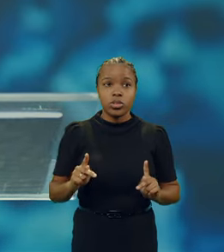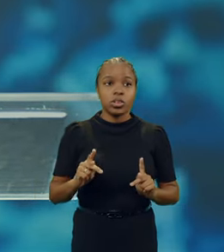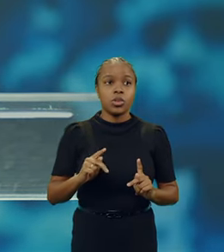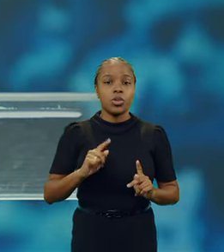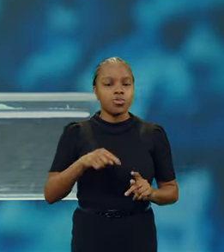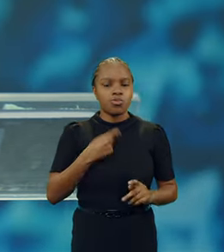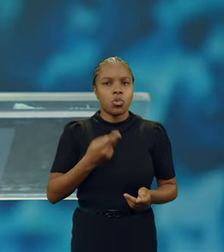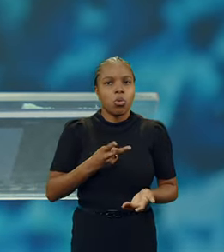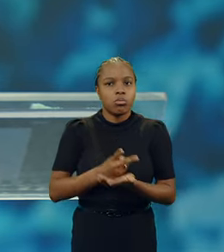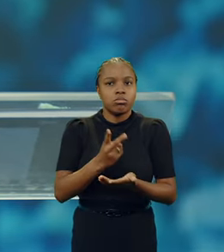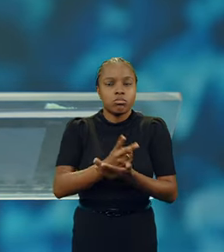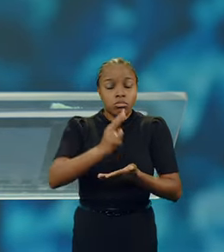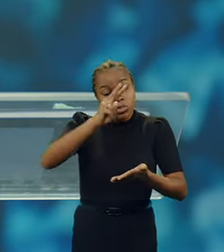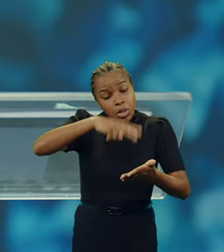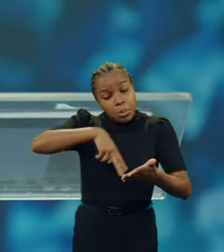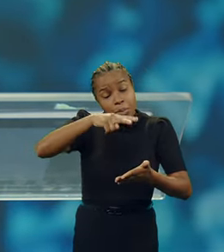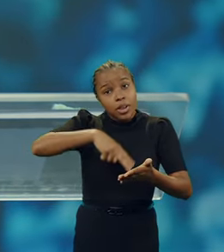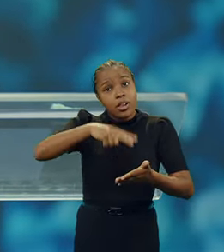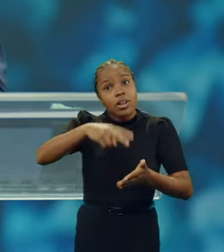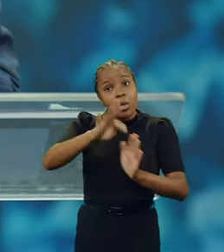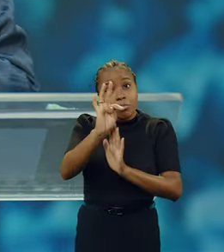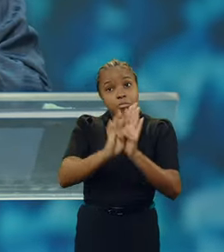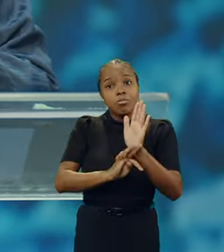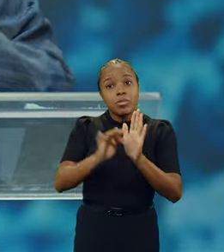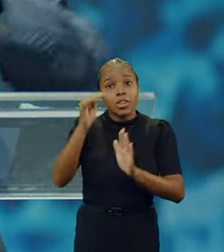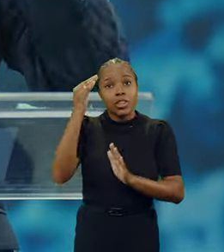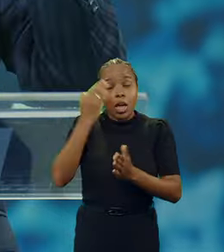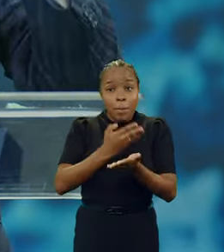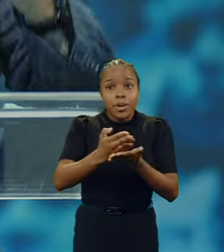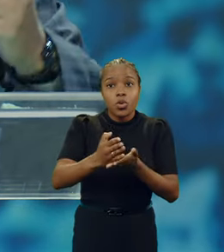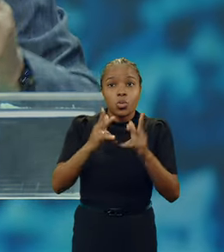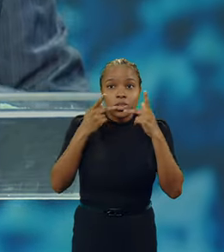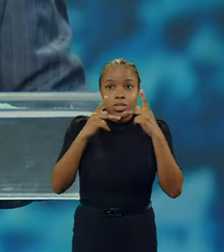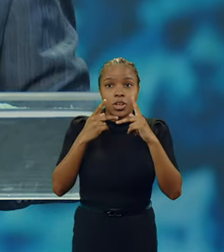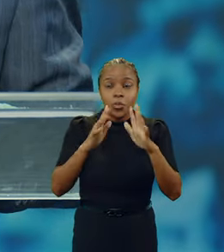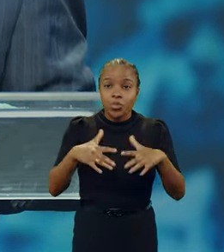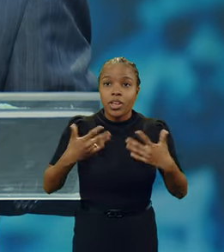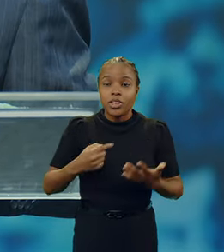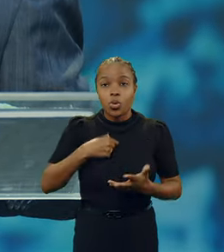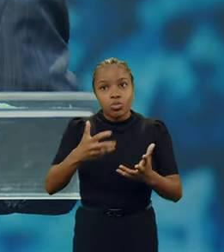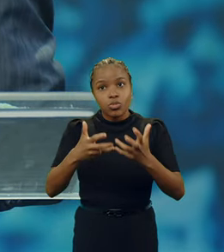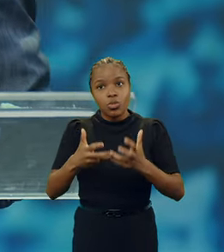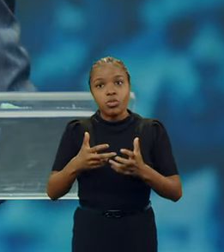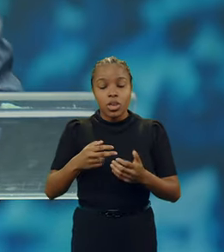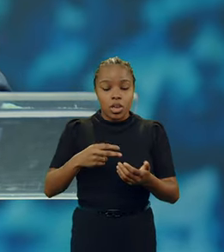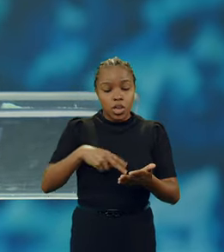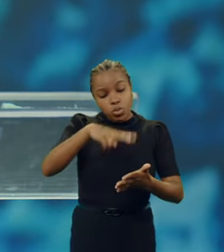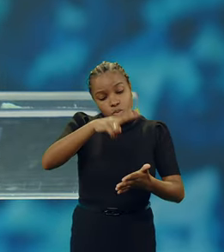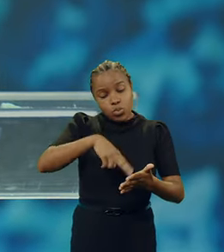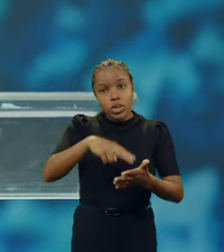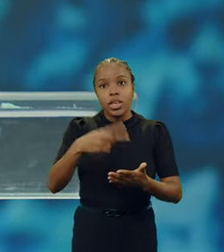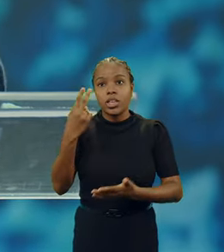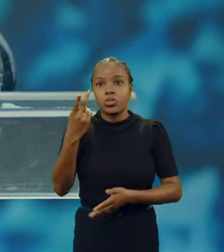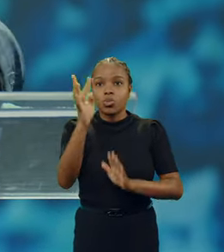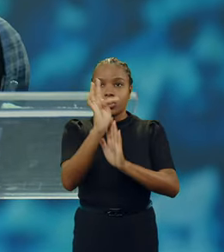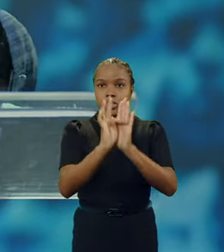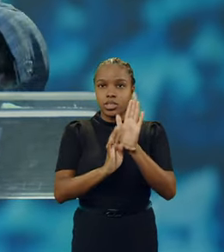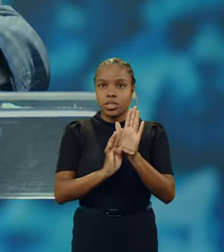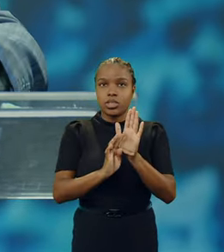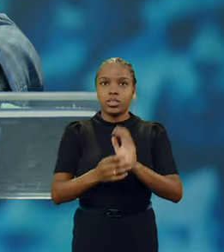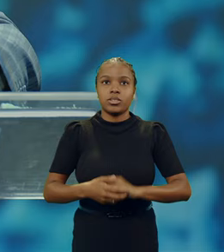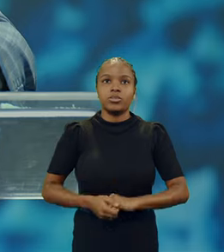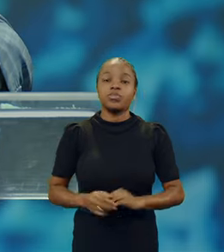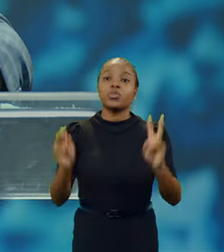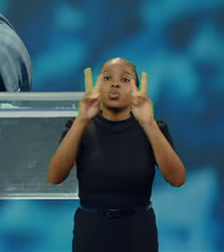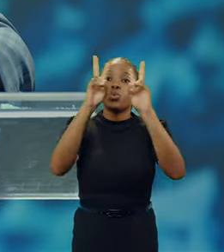ler um texto da palavra para ministrar, para pregar. Eu quero ler dois textos com vocês. O tema